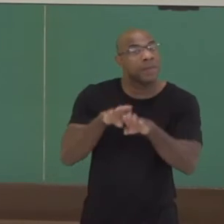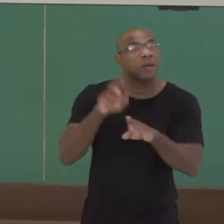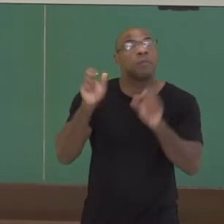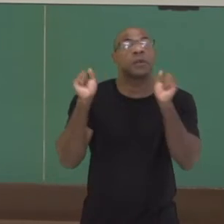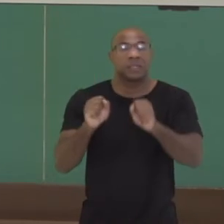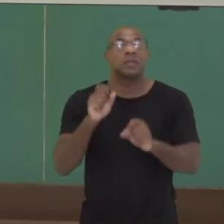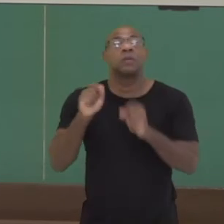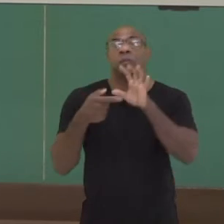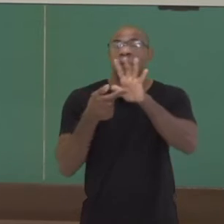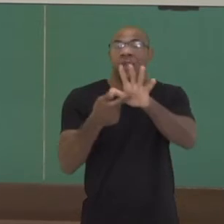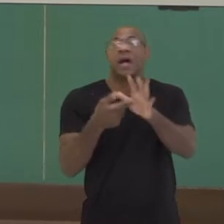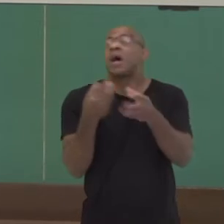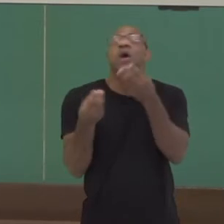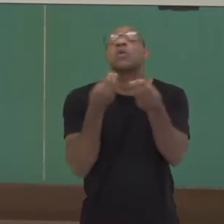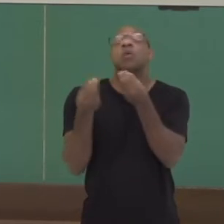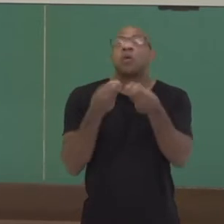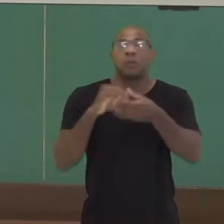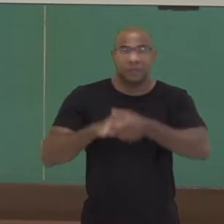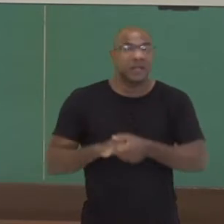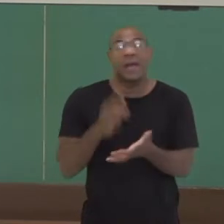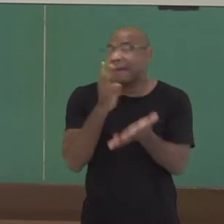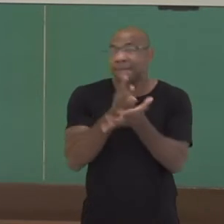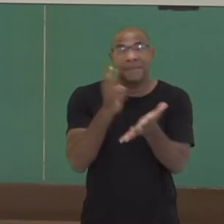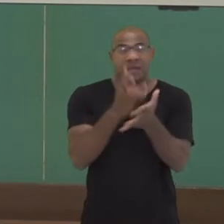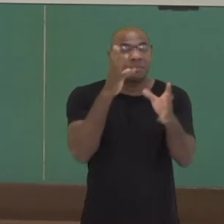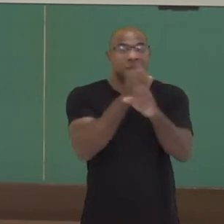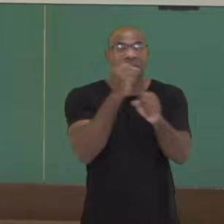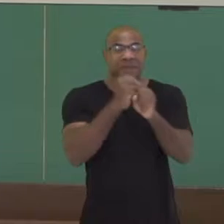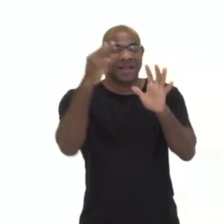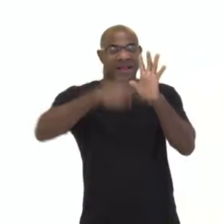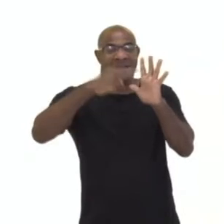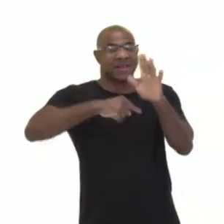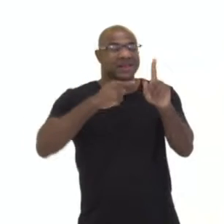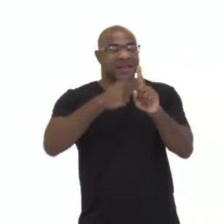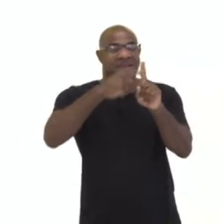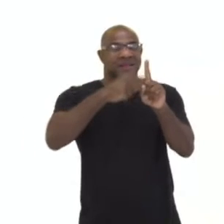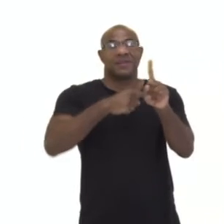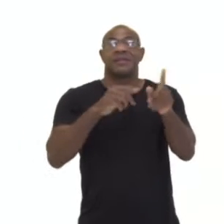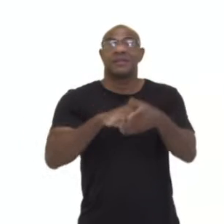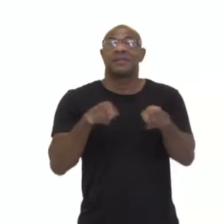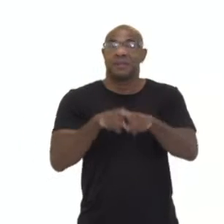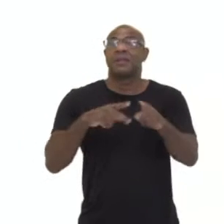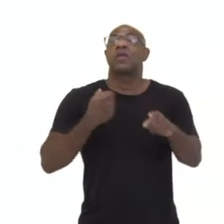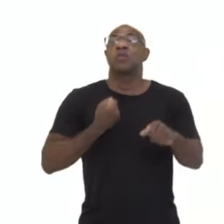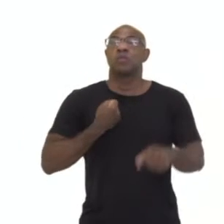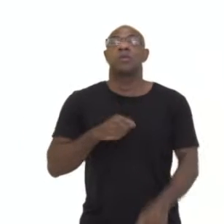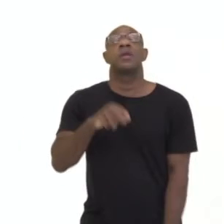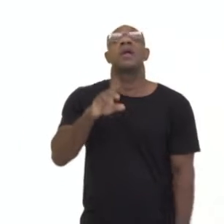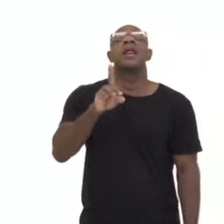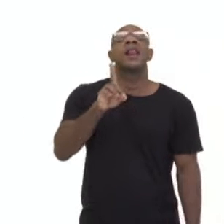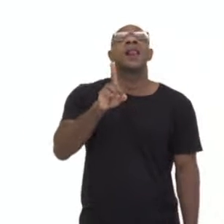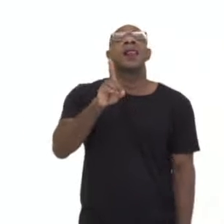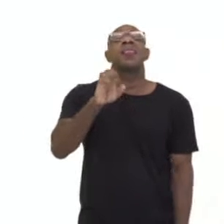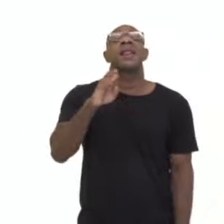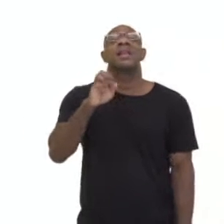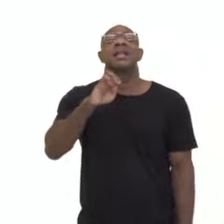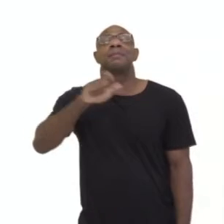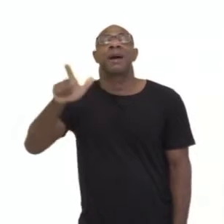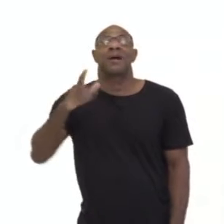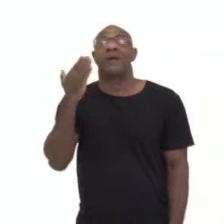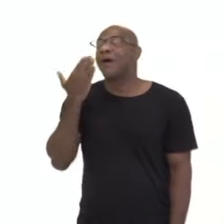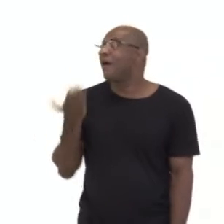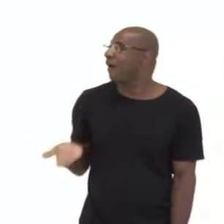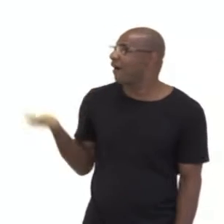ter representado essa mesma leitura na forma de números decimais. Então, veja como ficaria